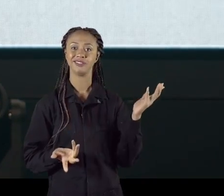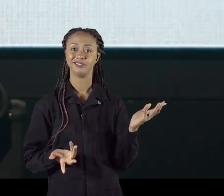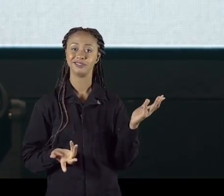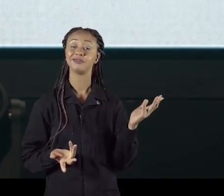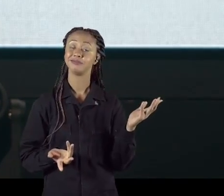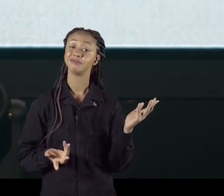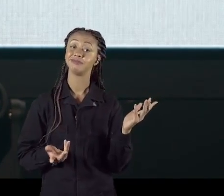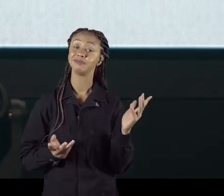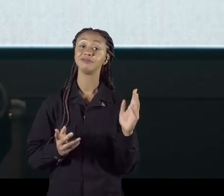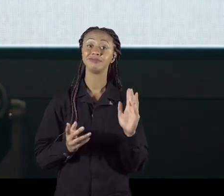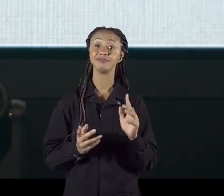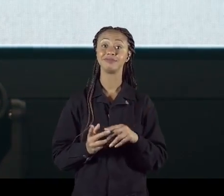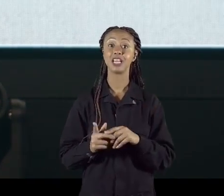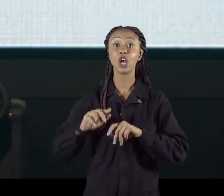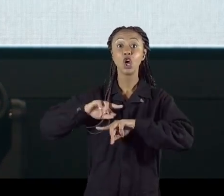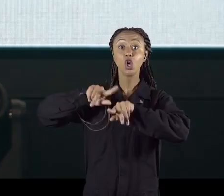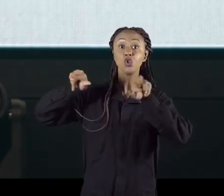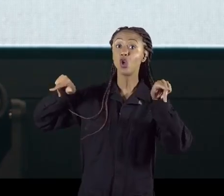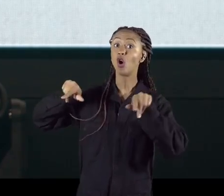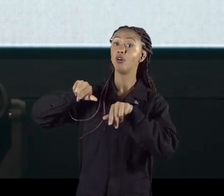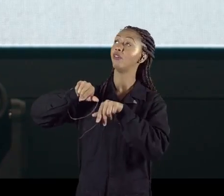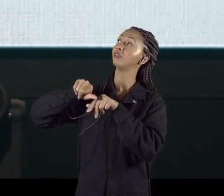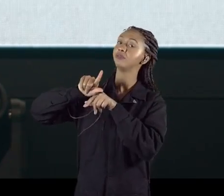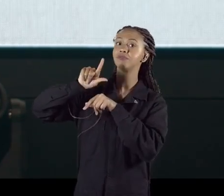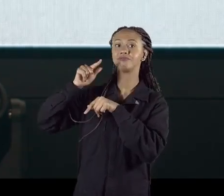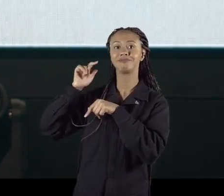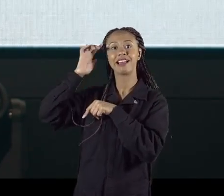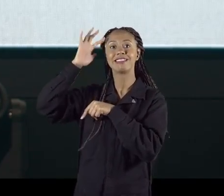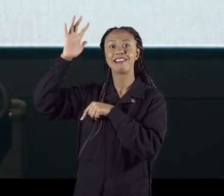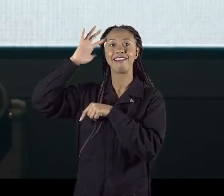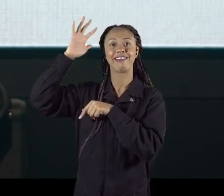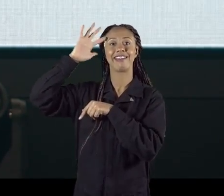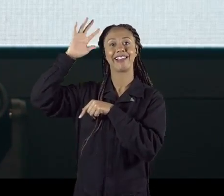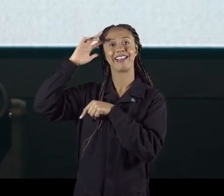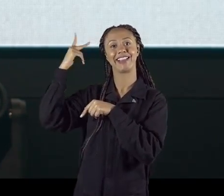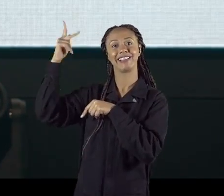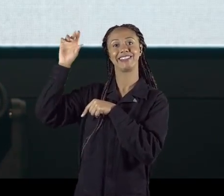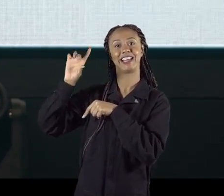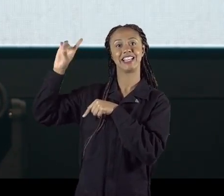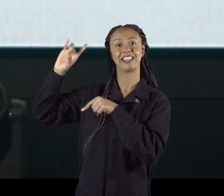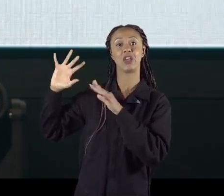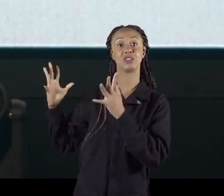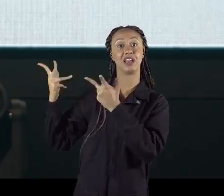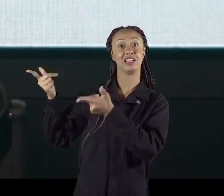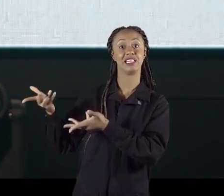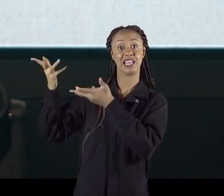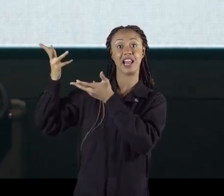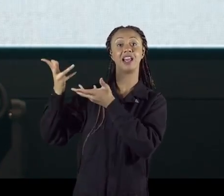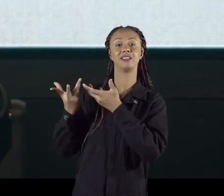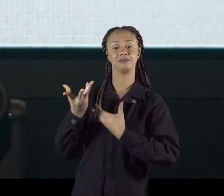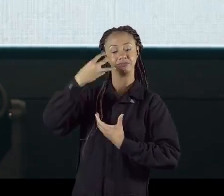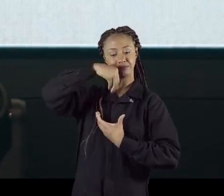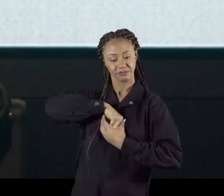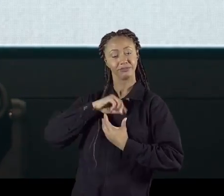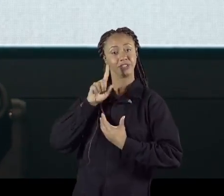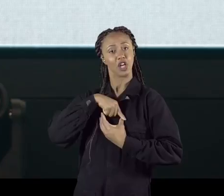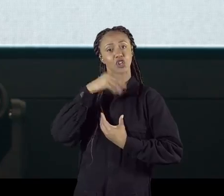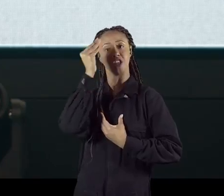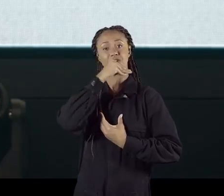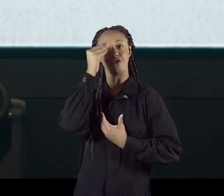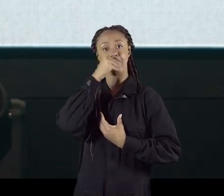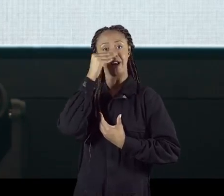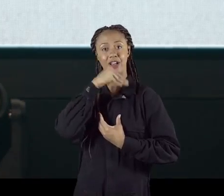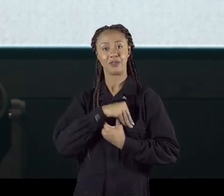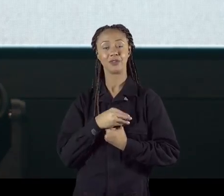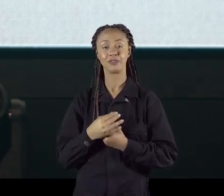nós temos esse tesouro em vasos de barro para que para que a excelência do Poder seja de Deus e não de nós querido